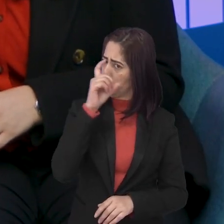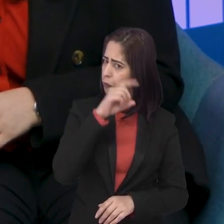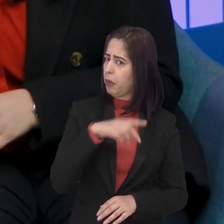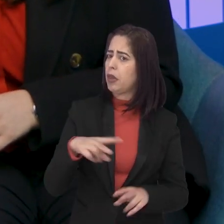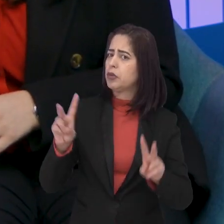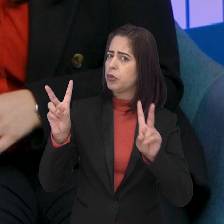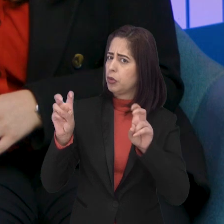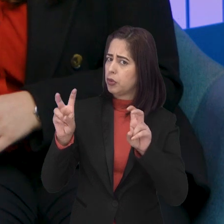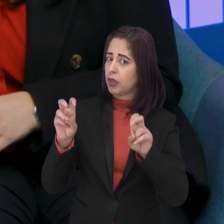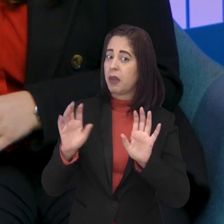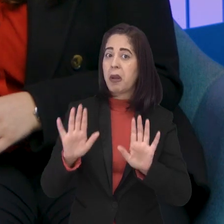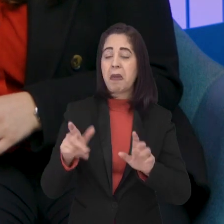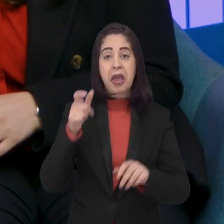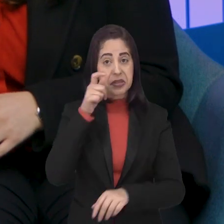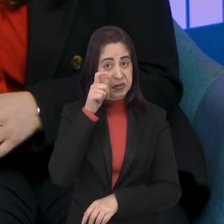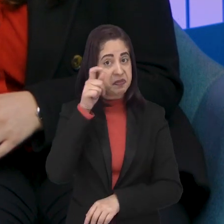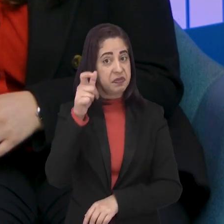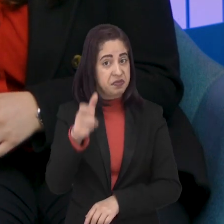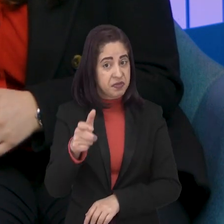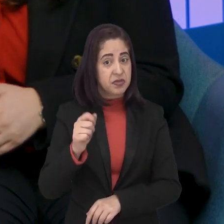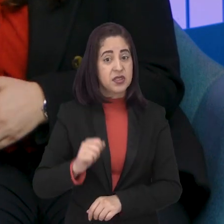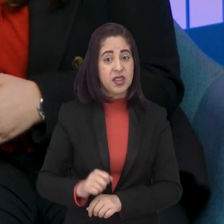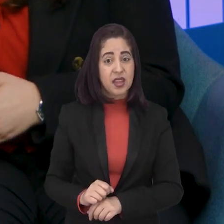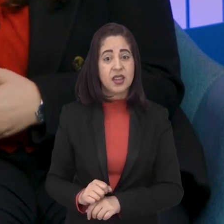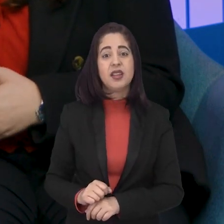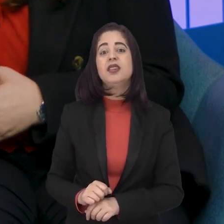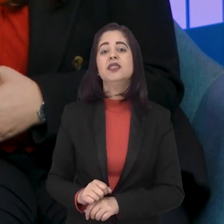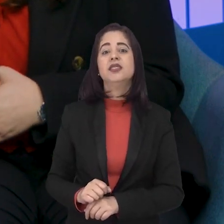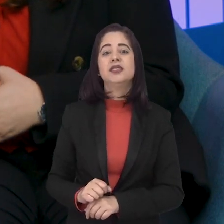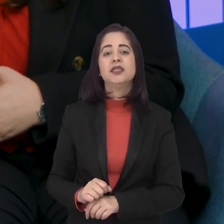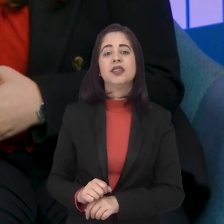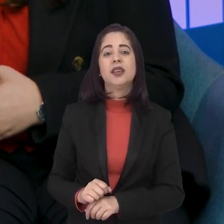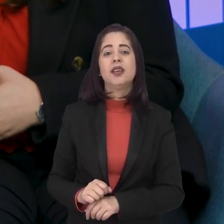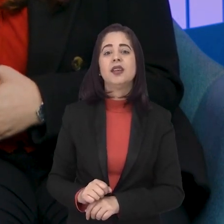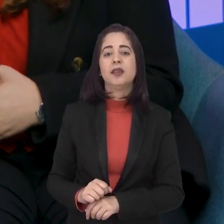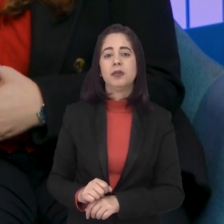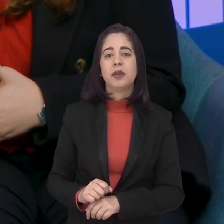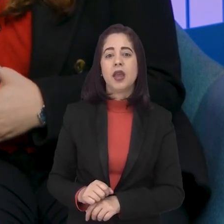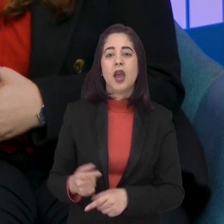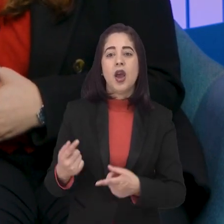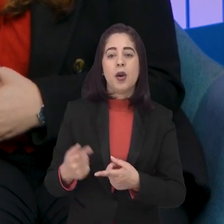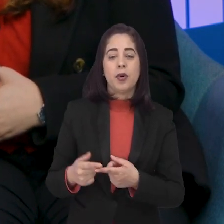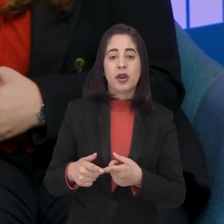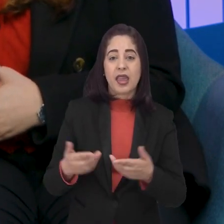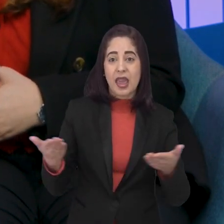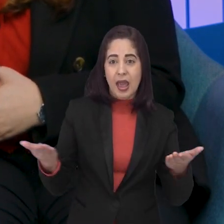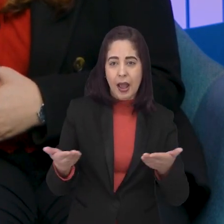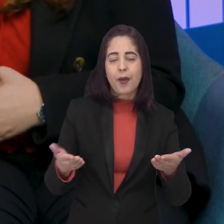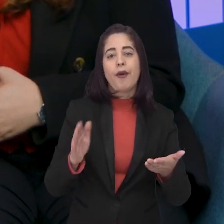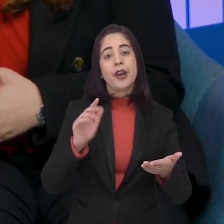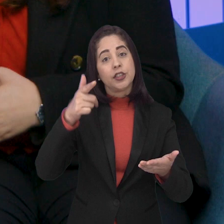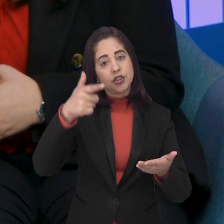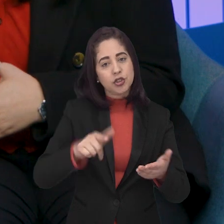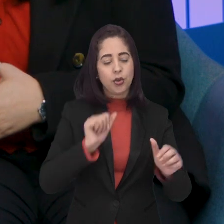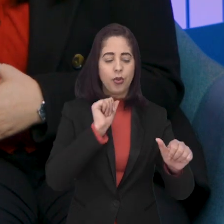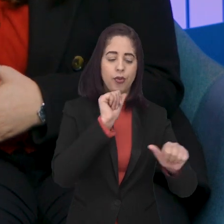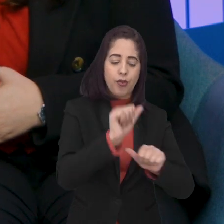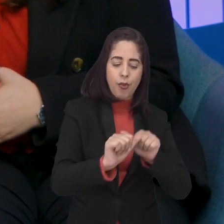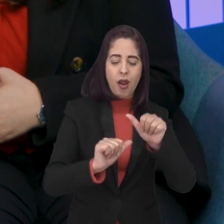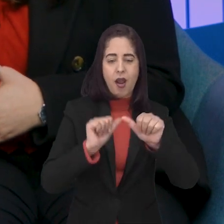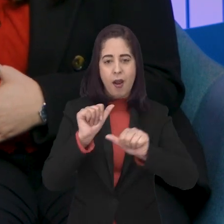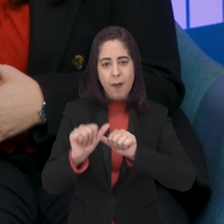né? Mas eu achei muito bem pontuado o que você falou a respeito de se tratar de mais uma etapa de mudança,